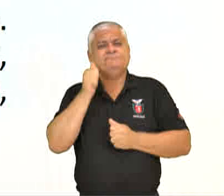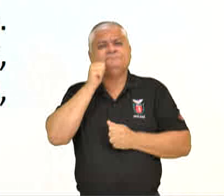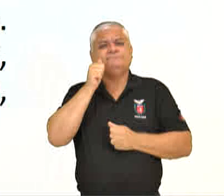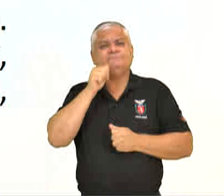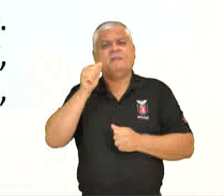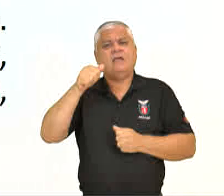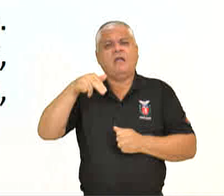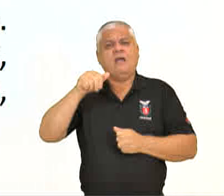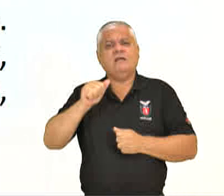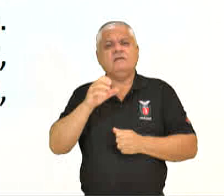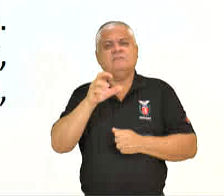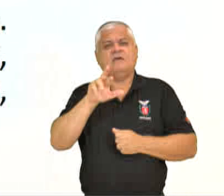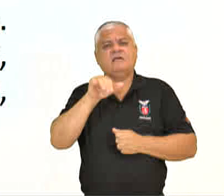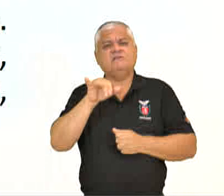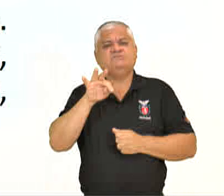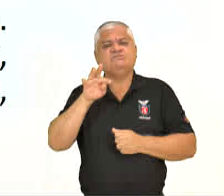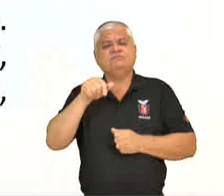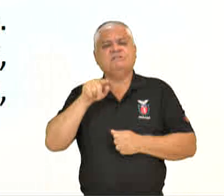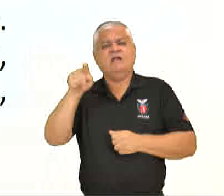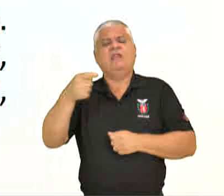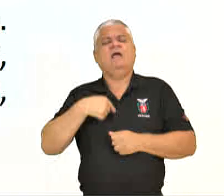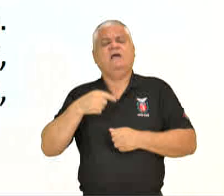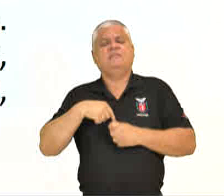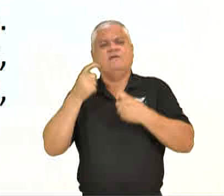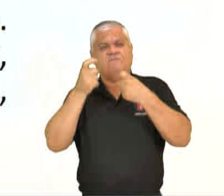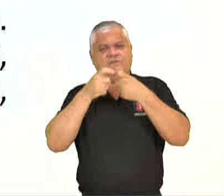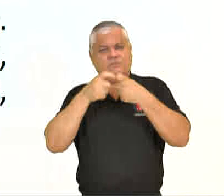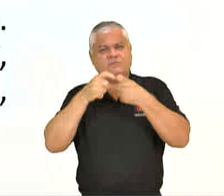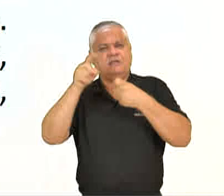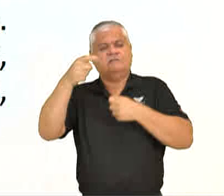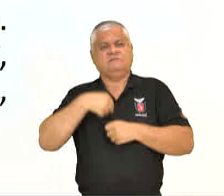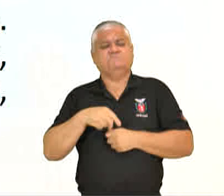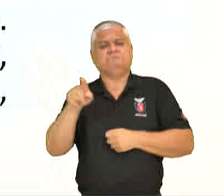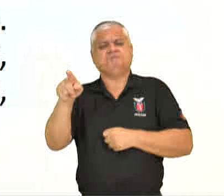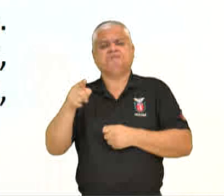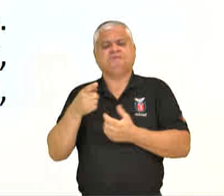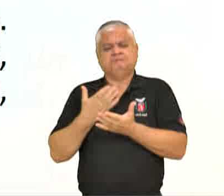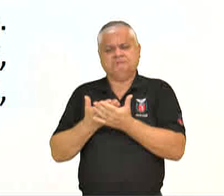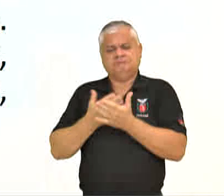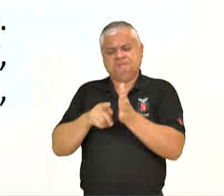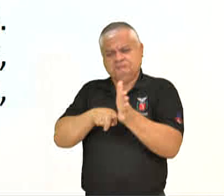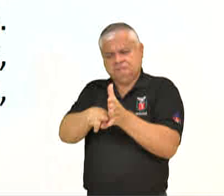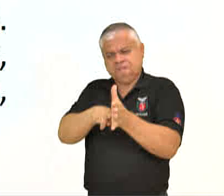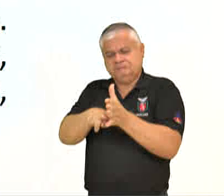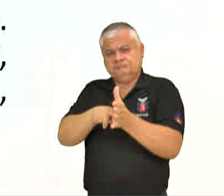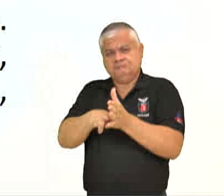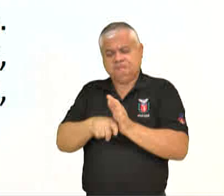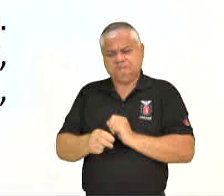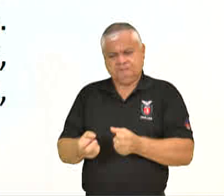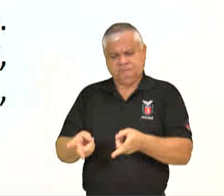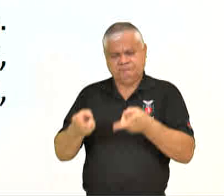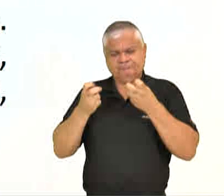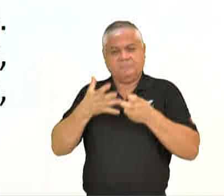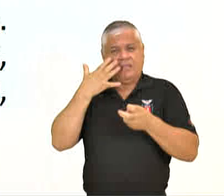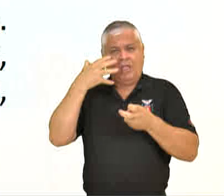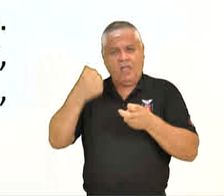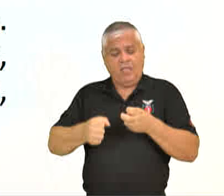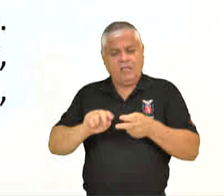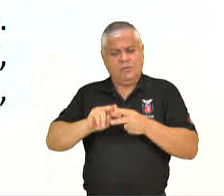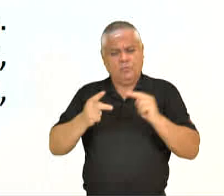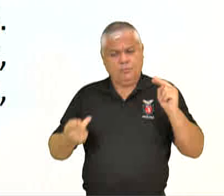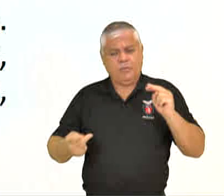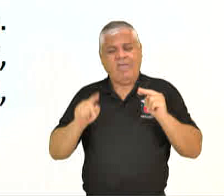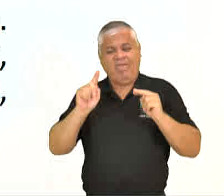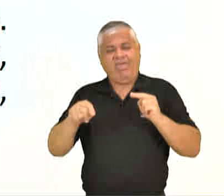Pinto, assistente do Hospital de Clínicas da Faculdade de Medicina da USP, o traço falciforme é uma característica herdada de pais, pai e